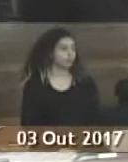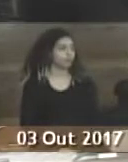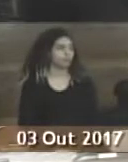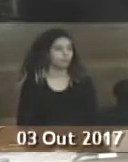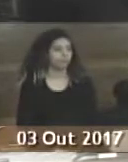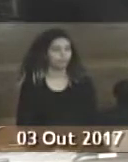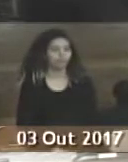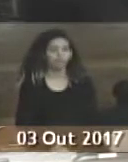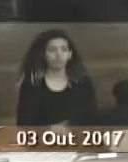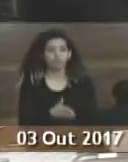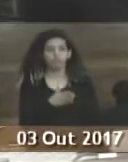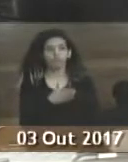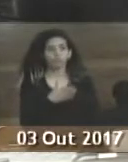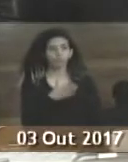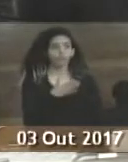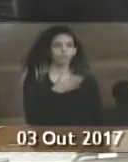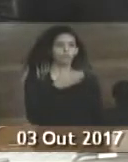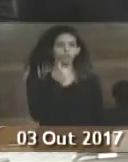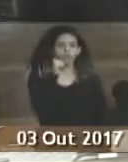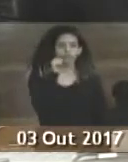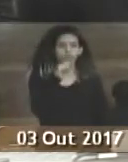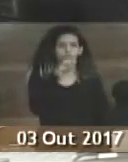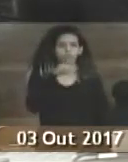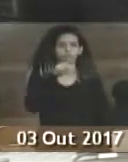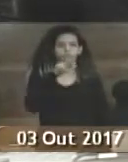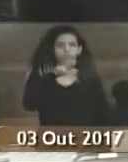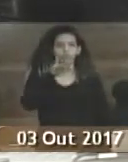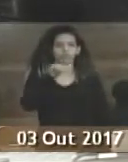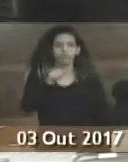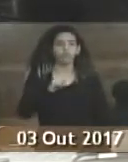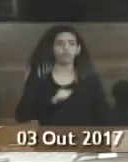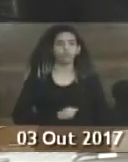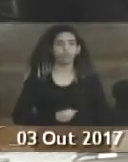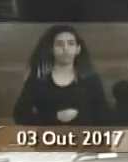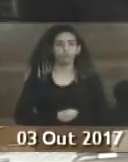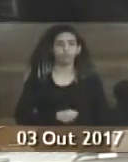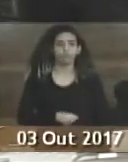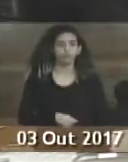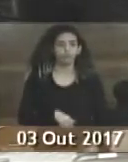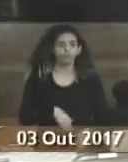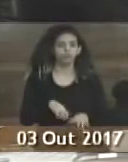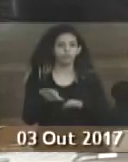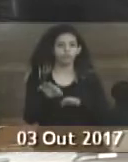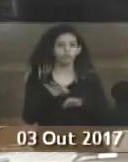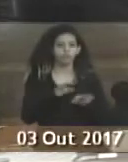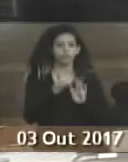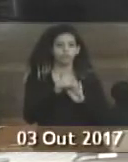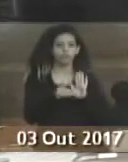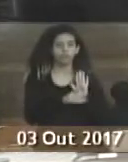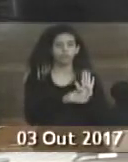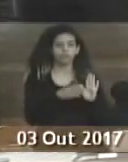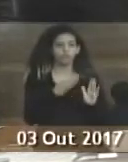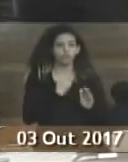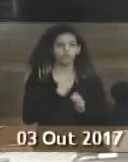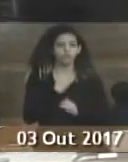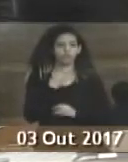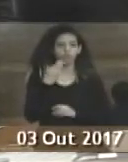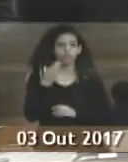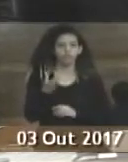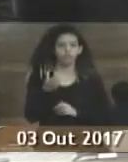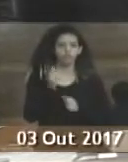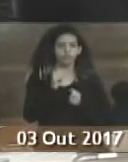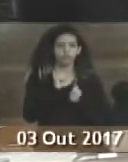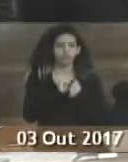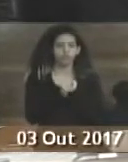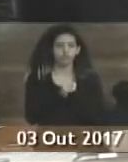professor Júlio César Laranjeira e ilustríssima senhora Maria das Graças Bastos. Projeto de decreto legislativo número 34/17, concedendo a medalha de mérito